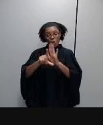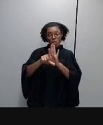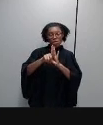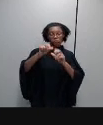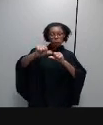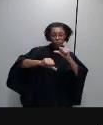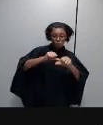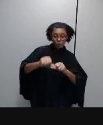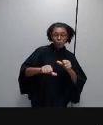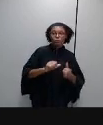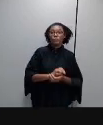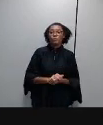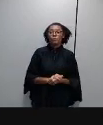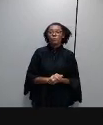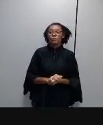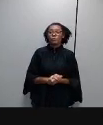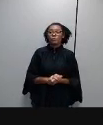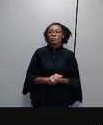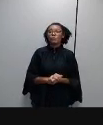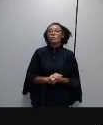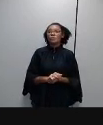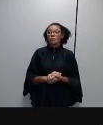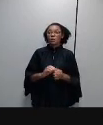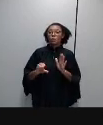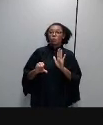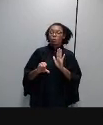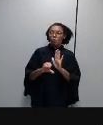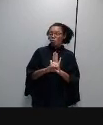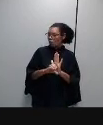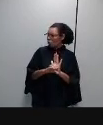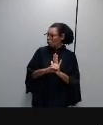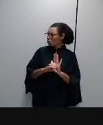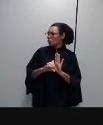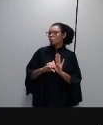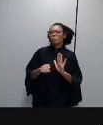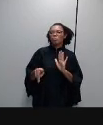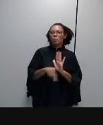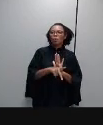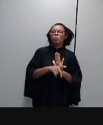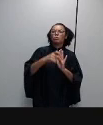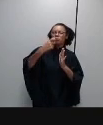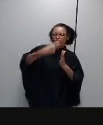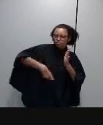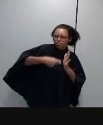O Código Tributário enfim diploma antigo também